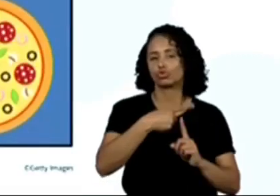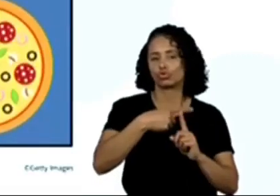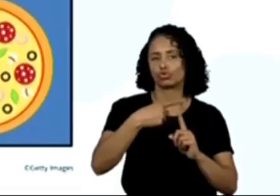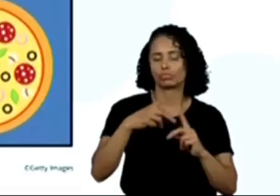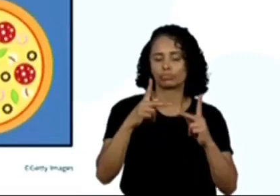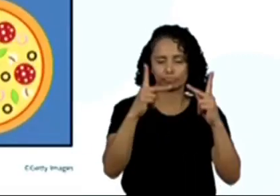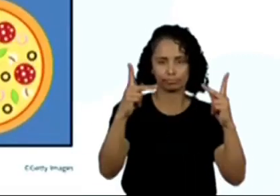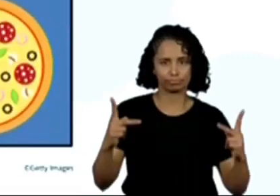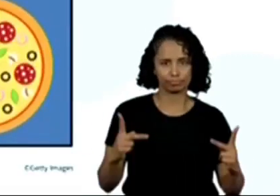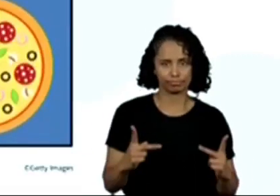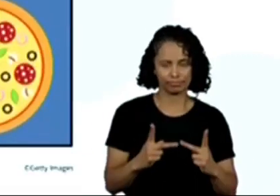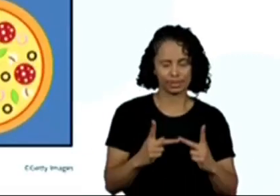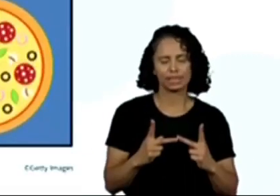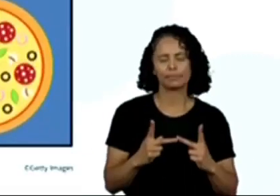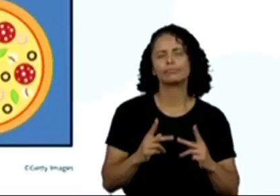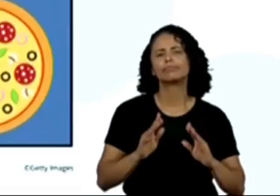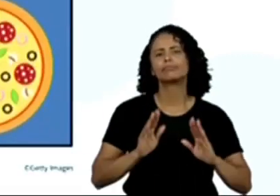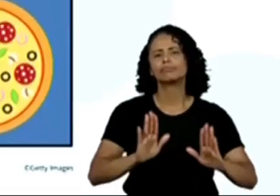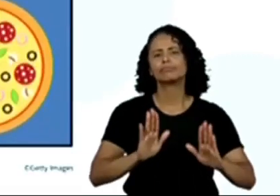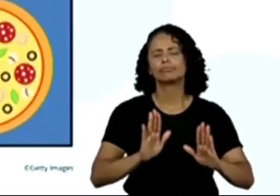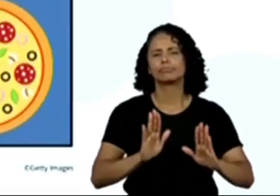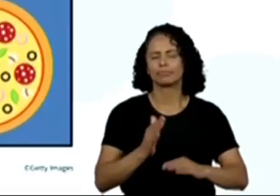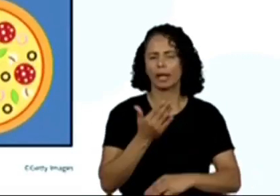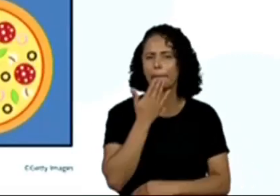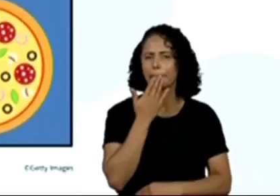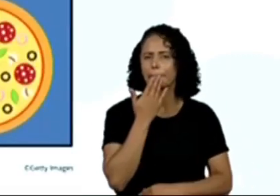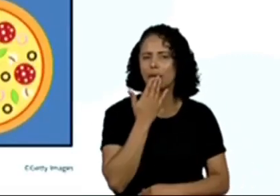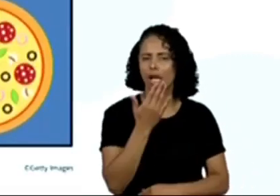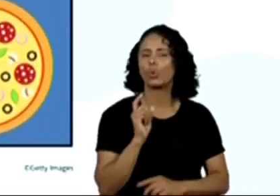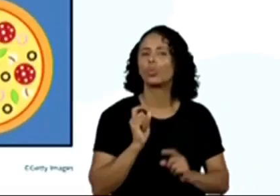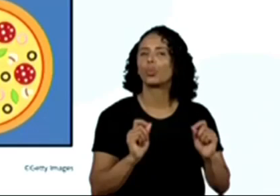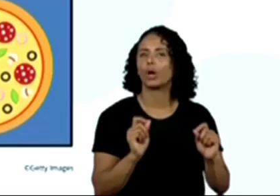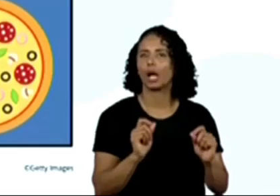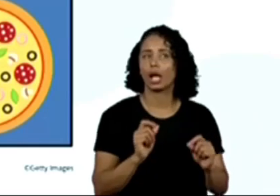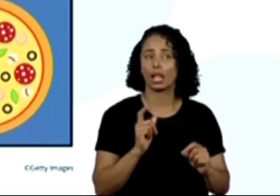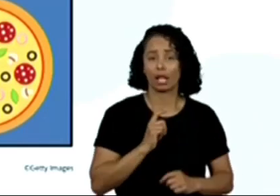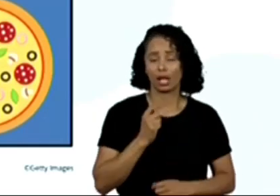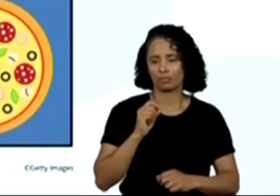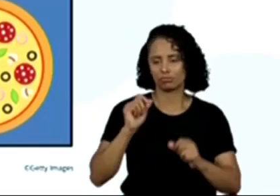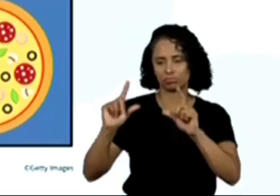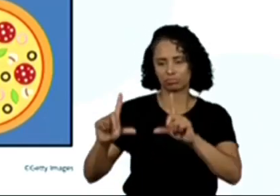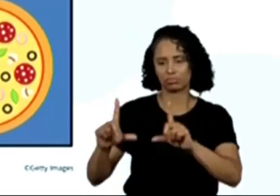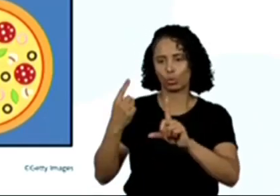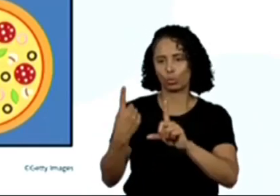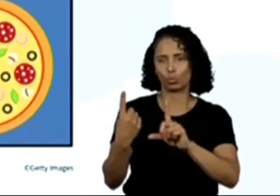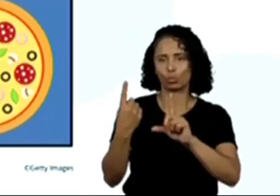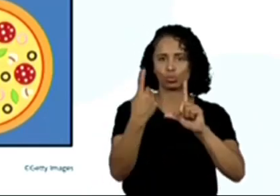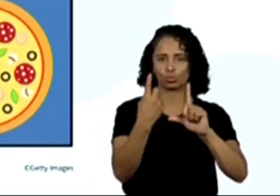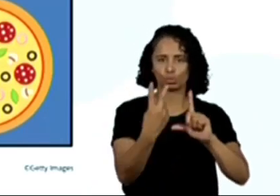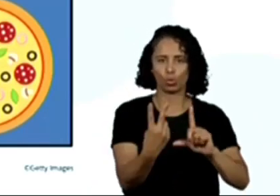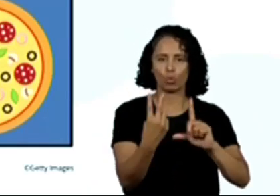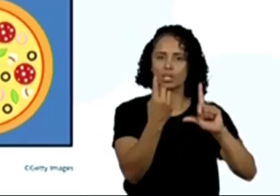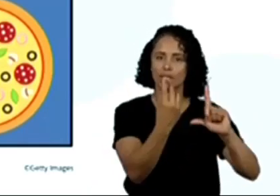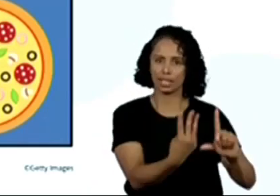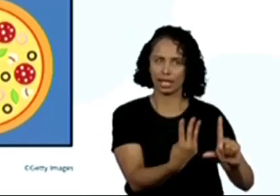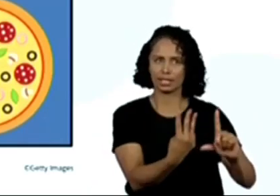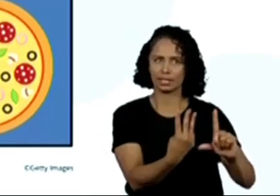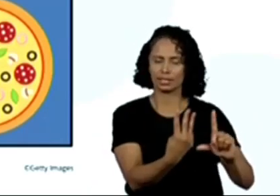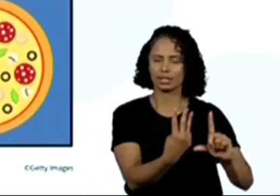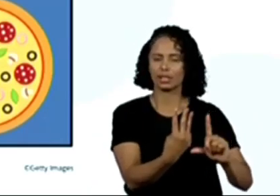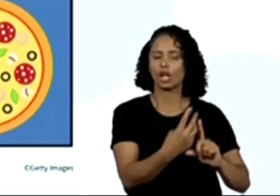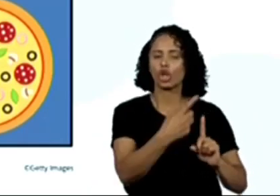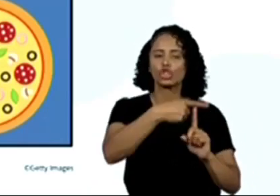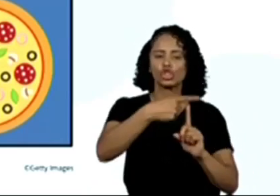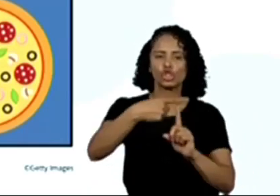terceiro modelo de pizza. Aí ela fez o seguinte, ó. Vou dar 3 sugestões de tipos de cortes. Sim. Então, eu fiz